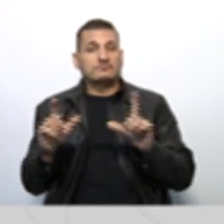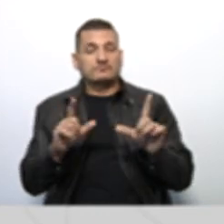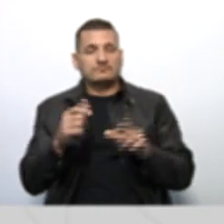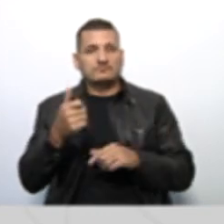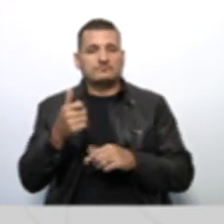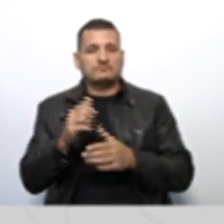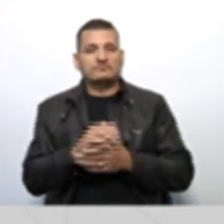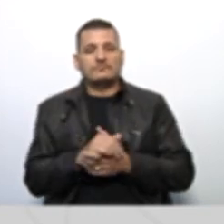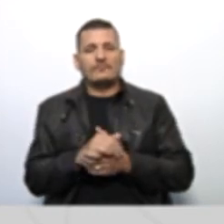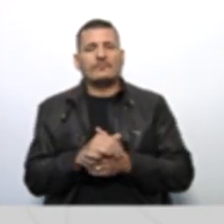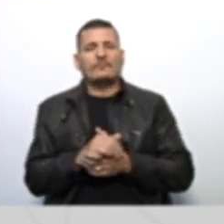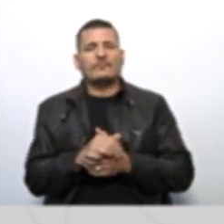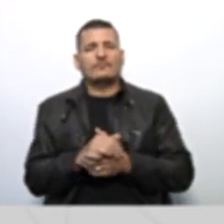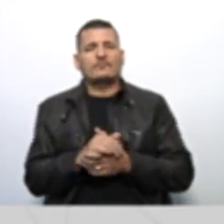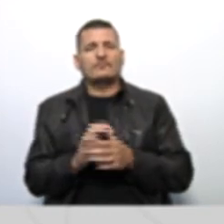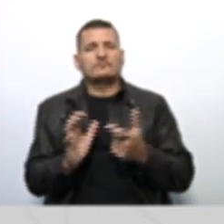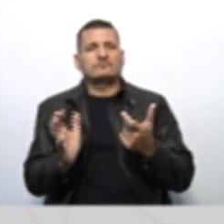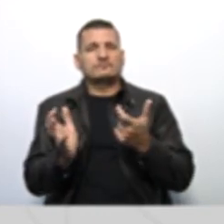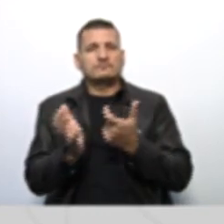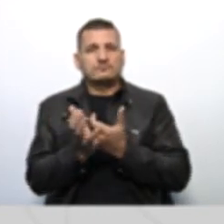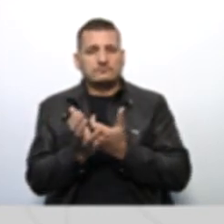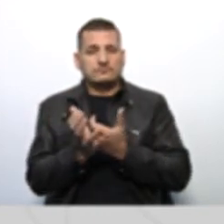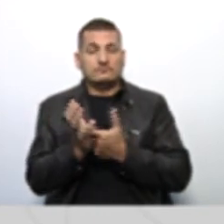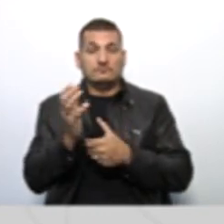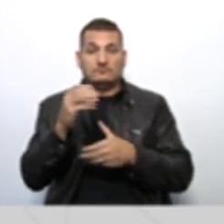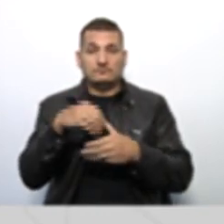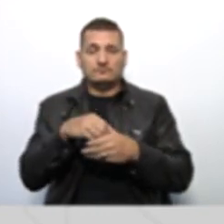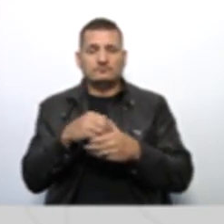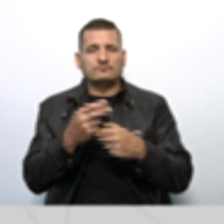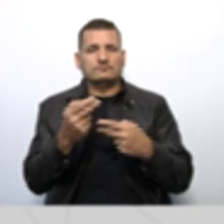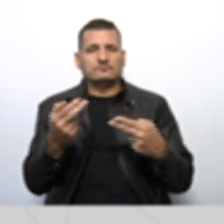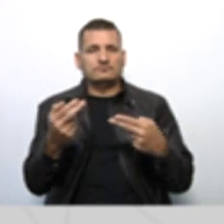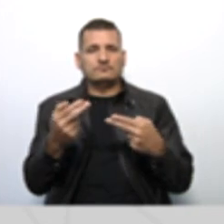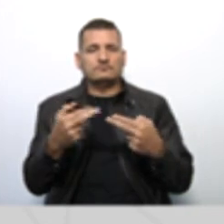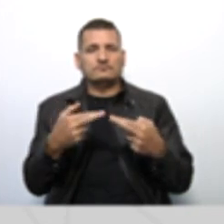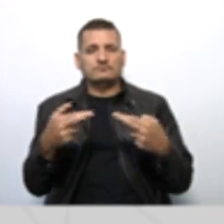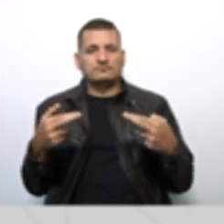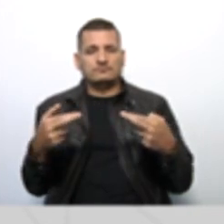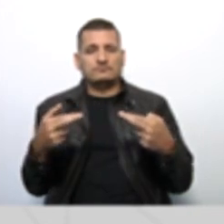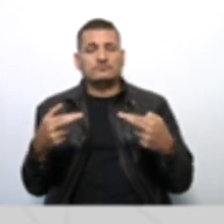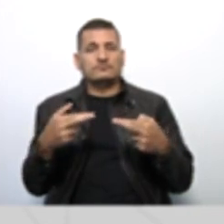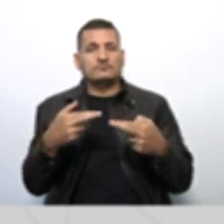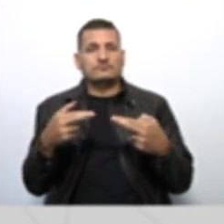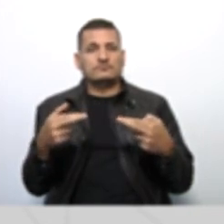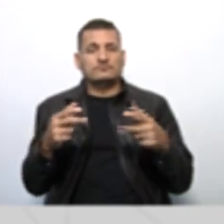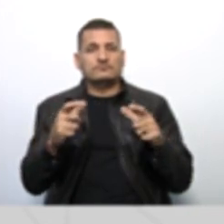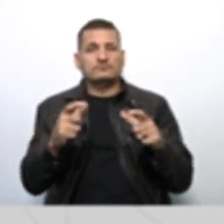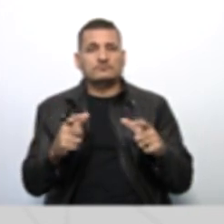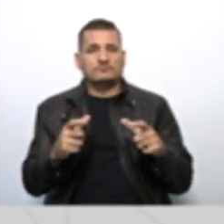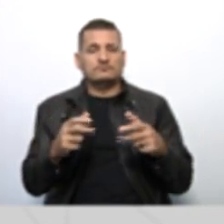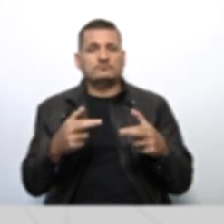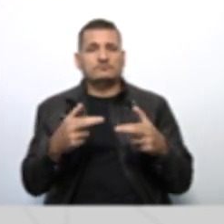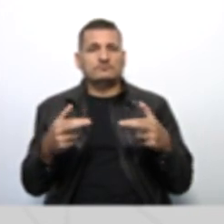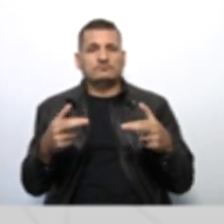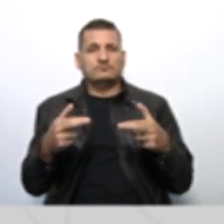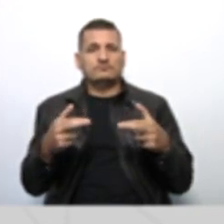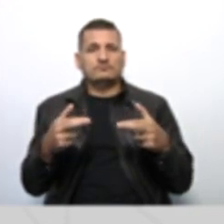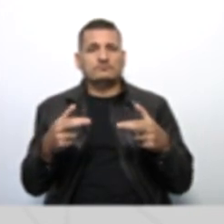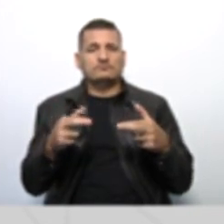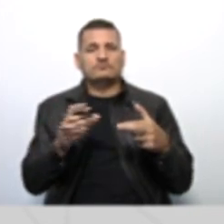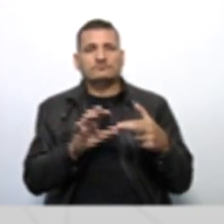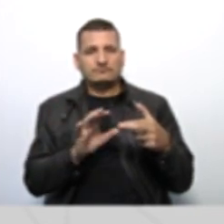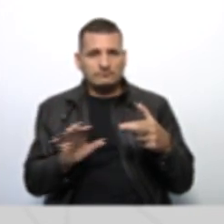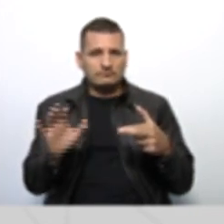é a classificação e componente de redes, né? Redes locais, metropolitanas e de longa